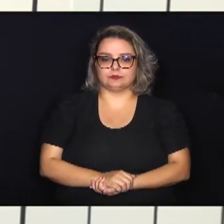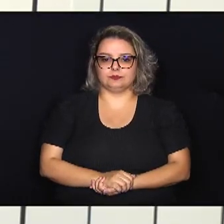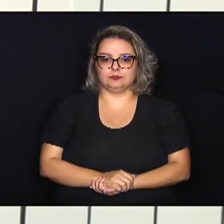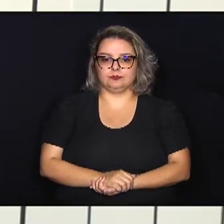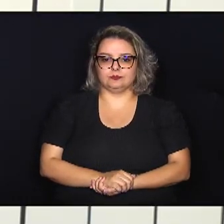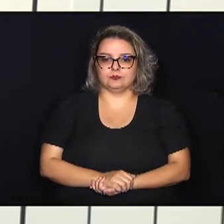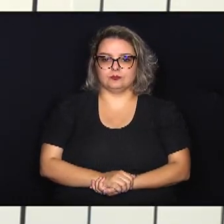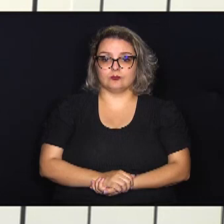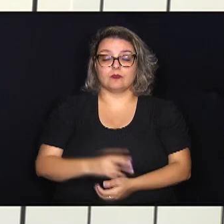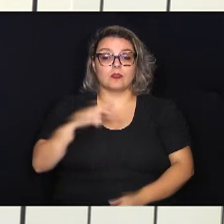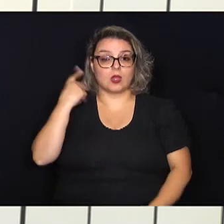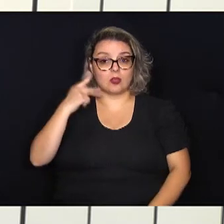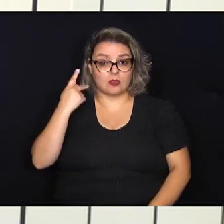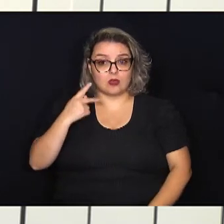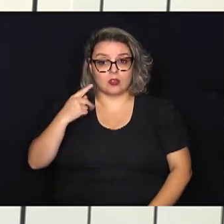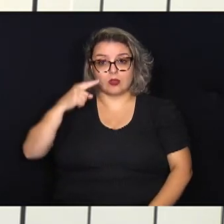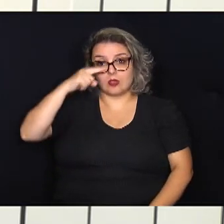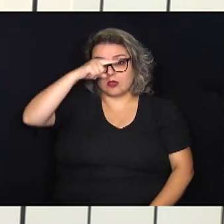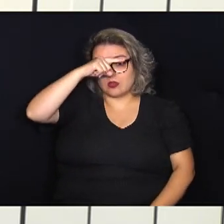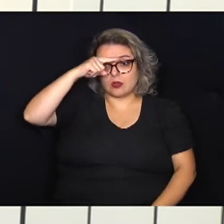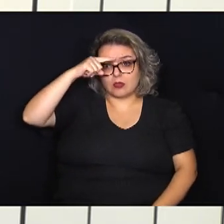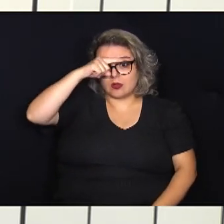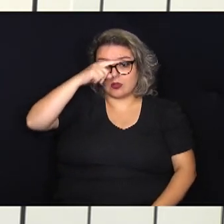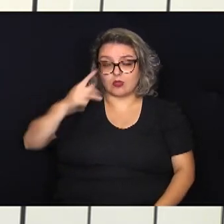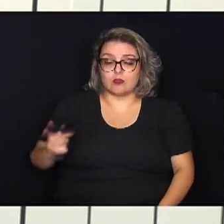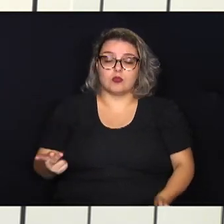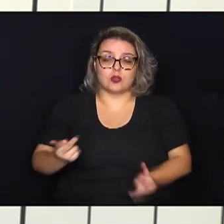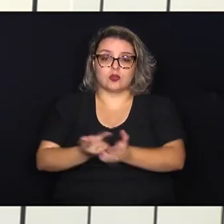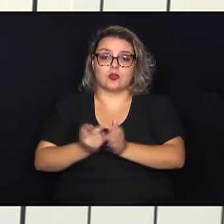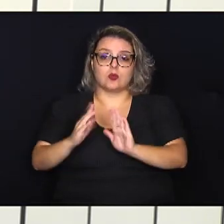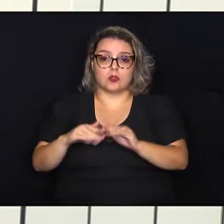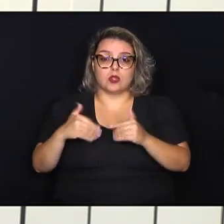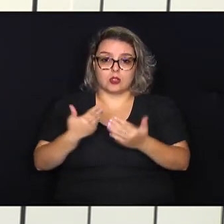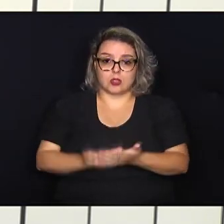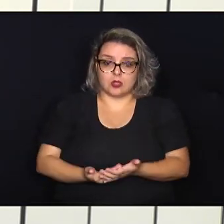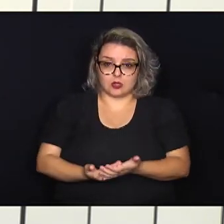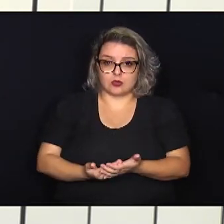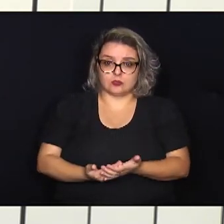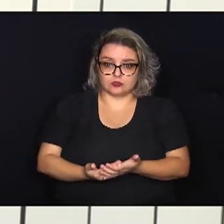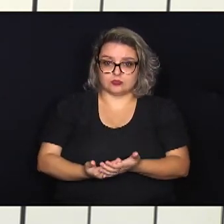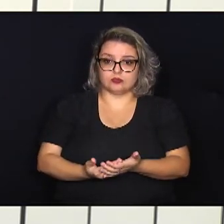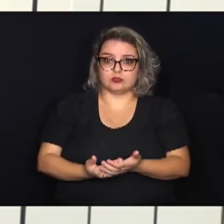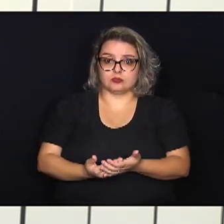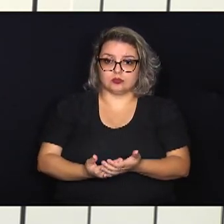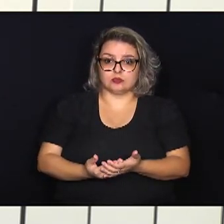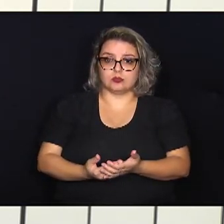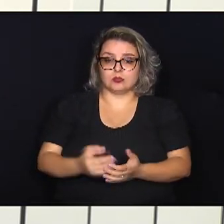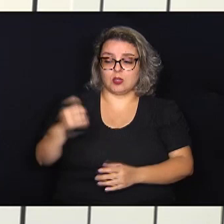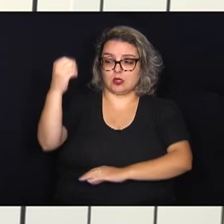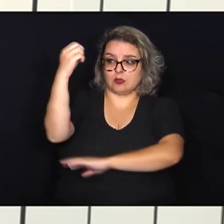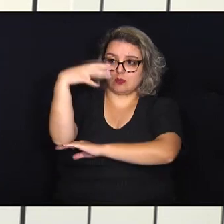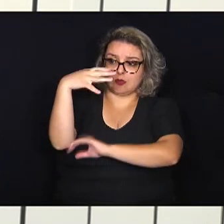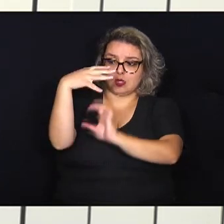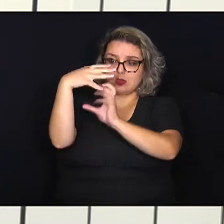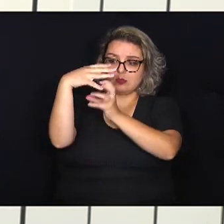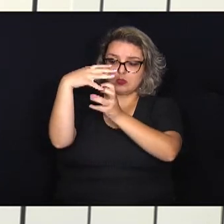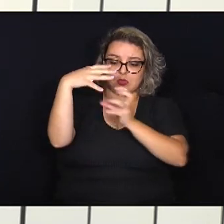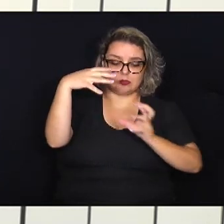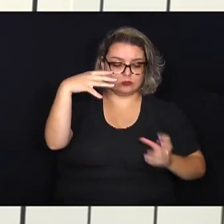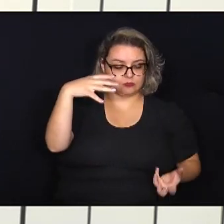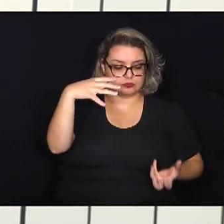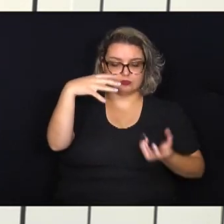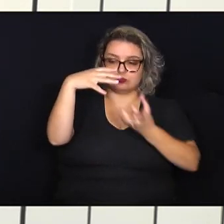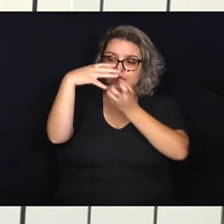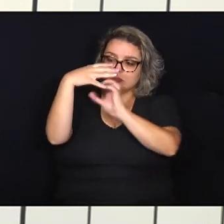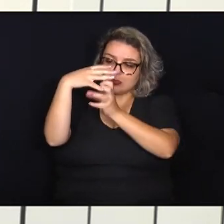E o vereador Felipe Marquesi protocolou um requerimento sobre a troca de lâmpadas nos postes